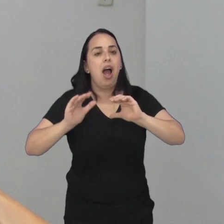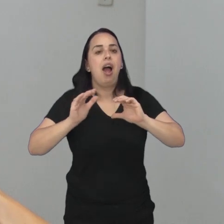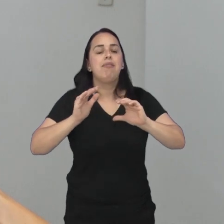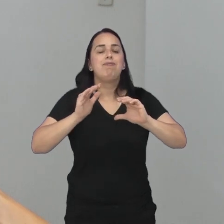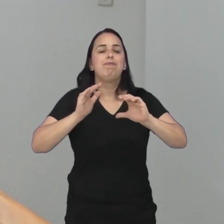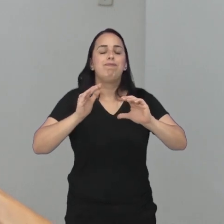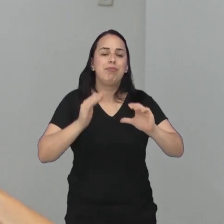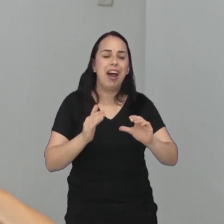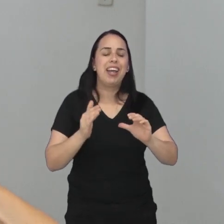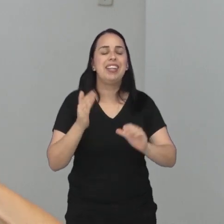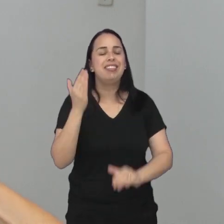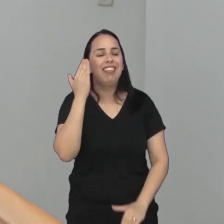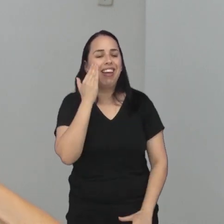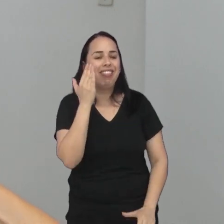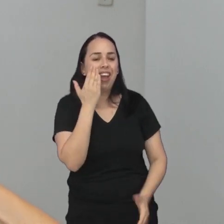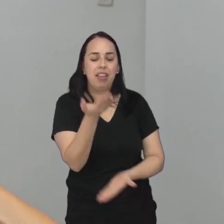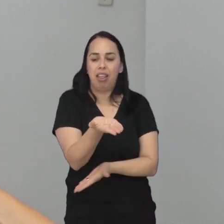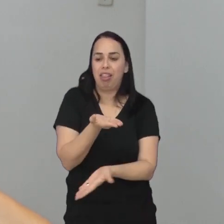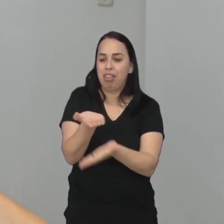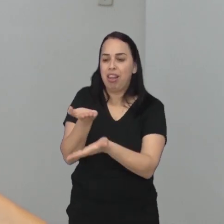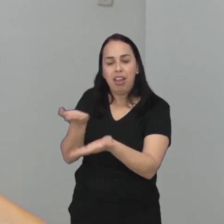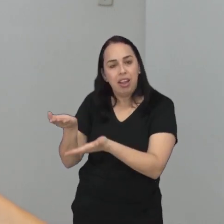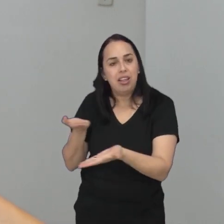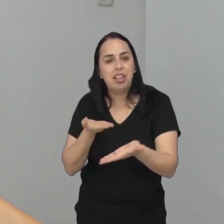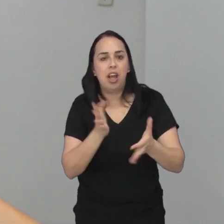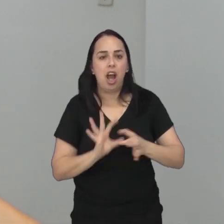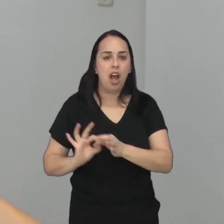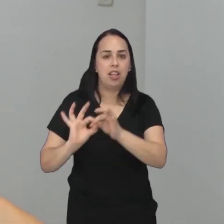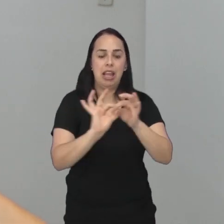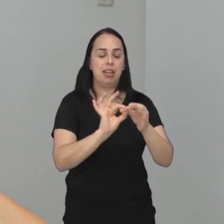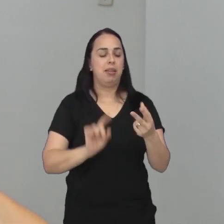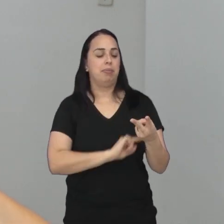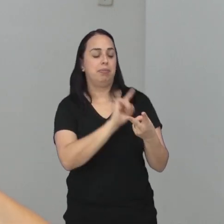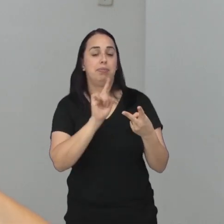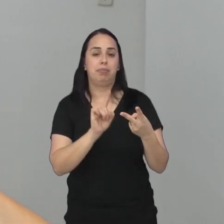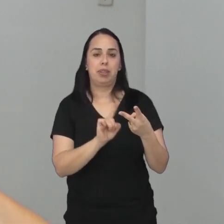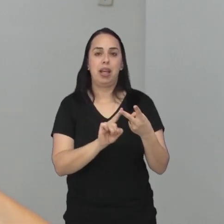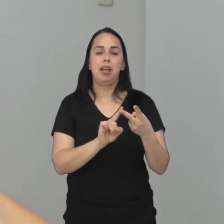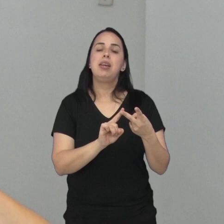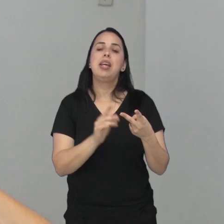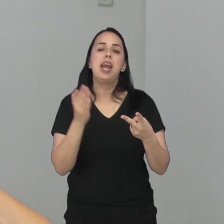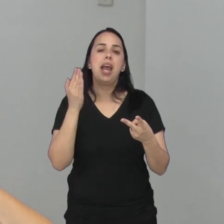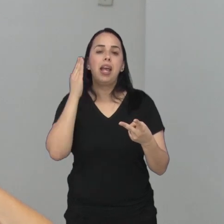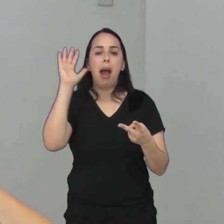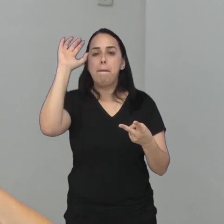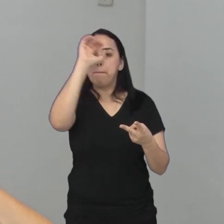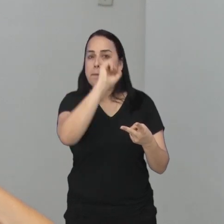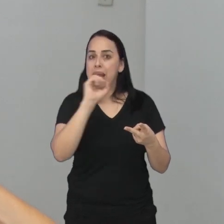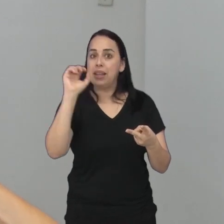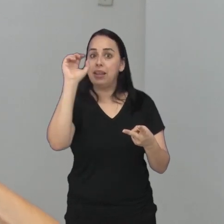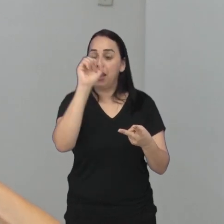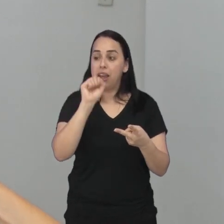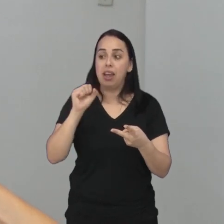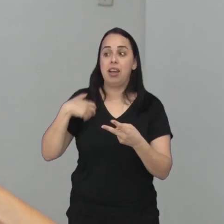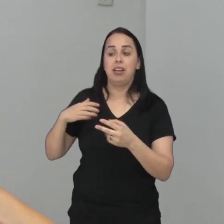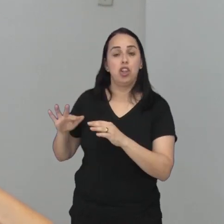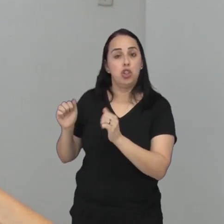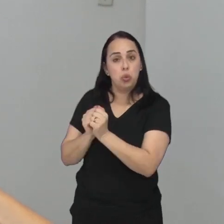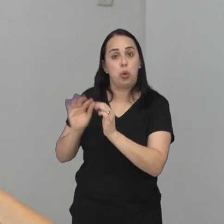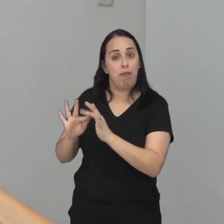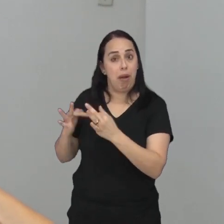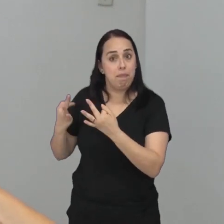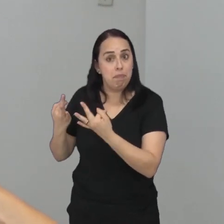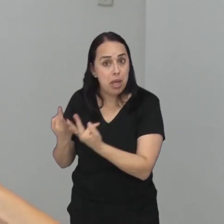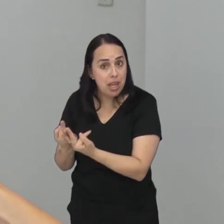hino, ele vai redescobrindo o coletivo, ele vai se redescobrindo a importância de trabalhar também com a